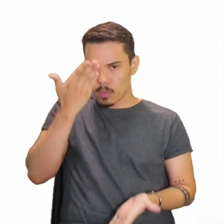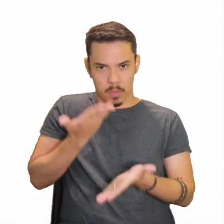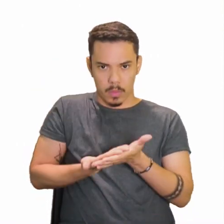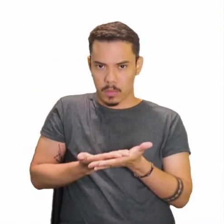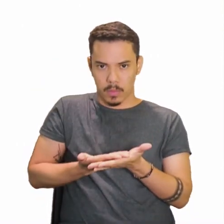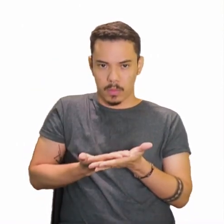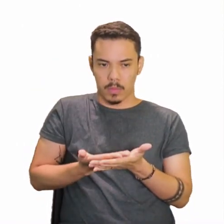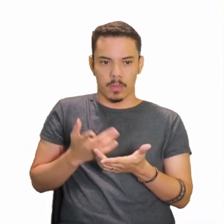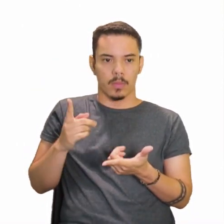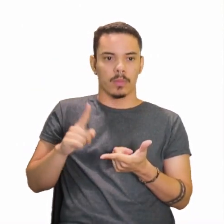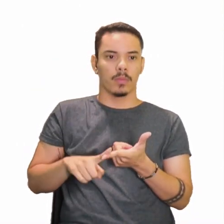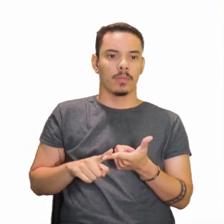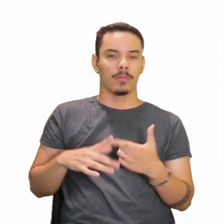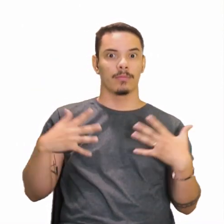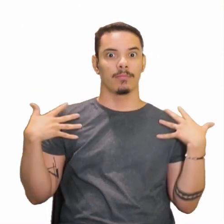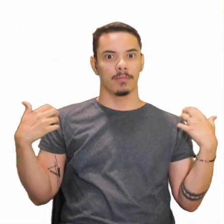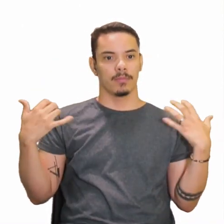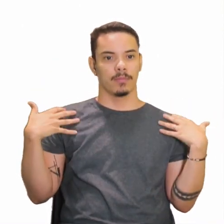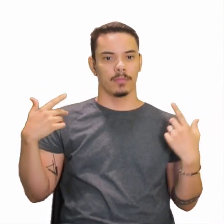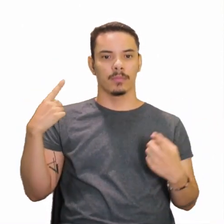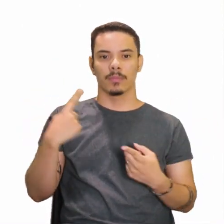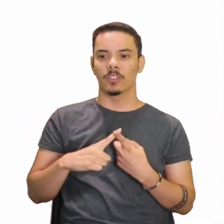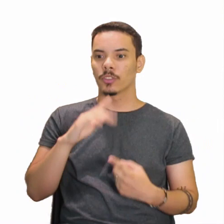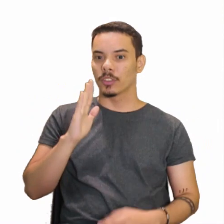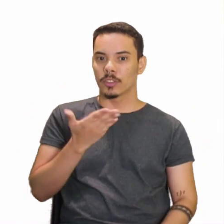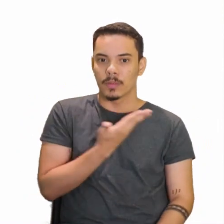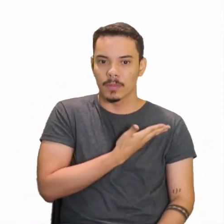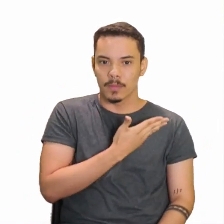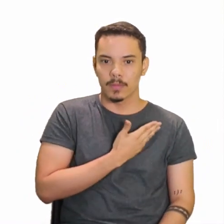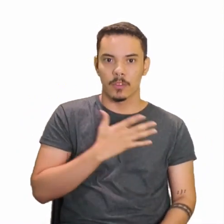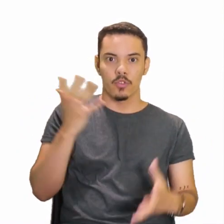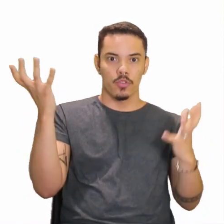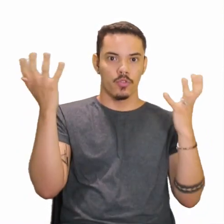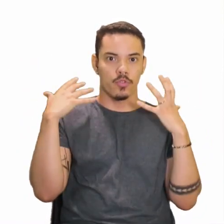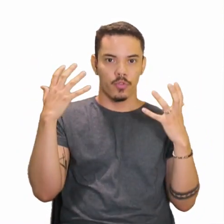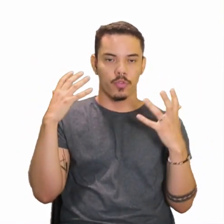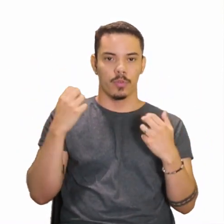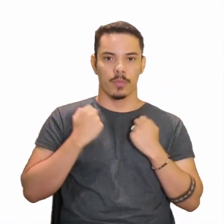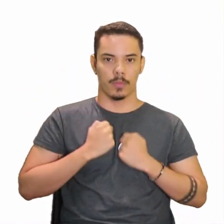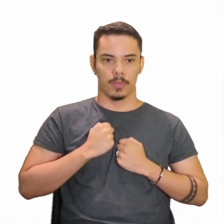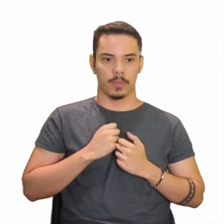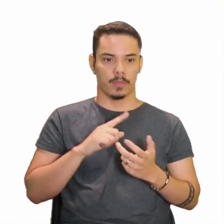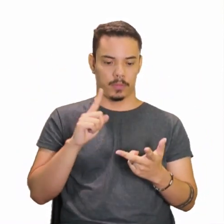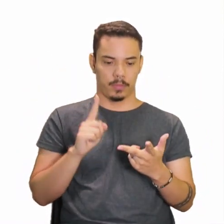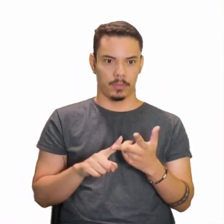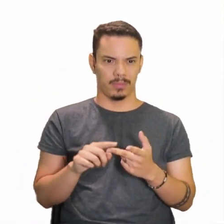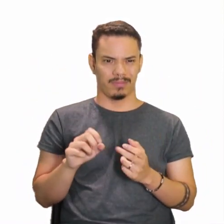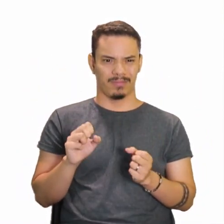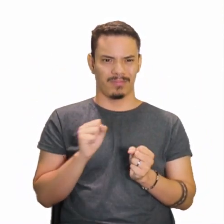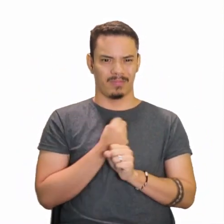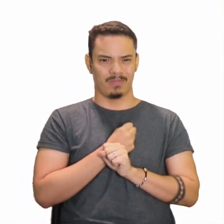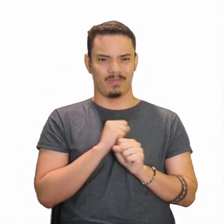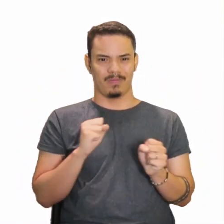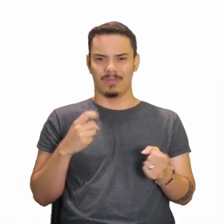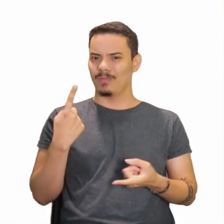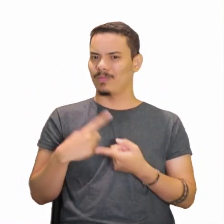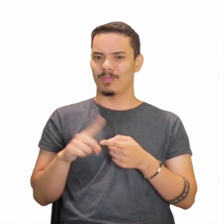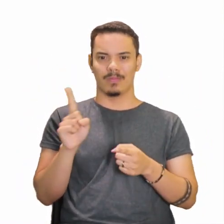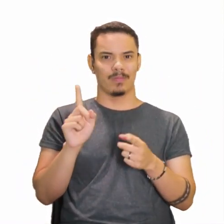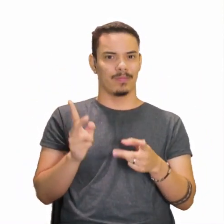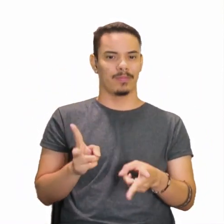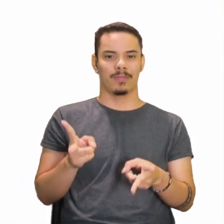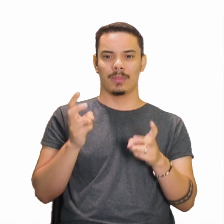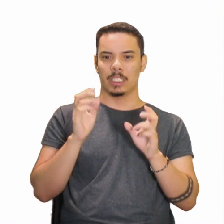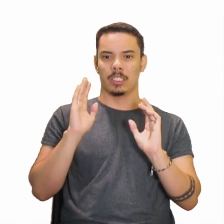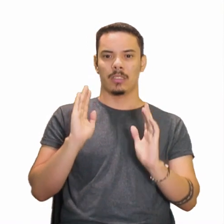estava vendo. B. Alegria, já que seu amigo estava tomando banho. C. Agonia, pois ela não